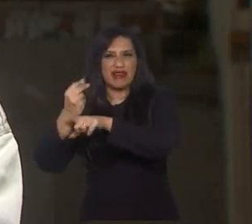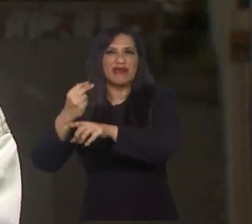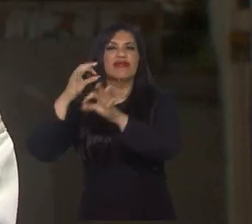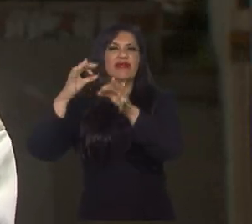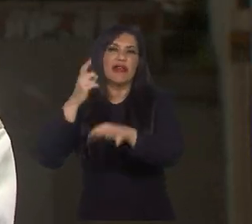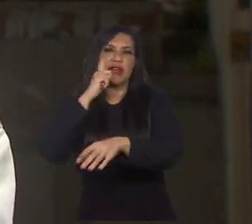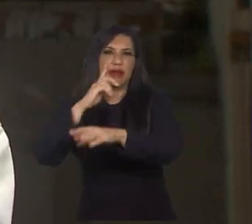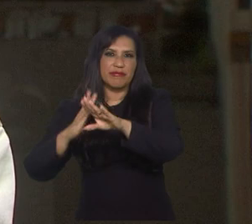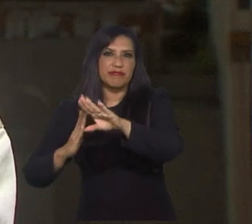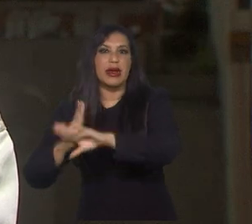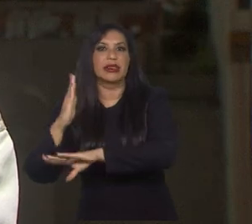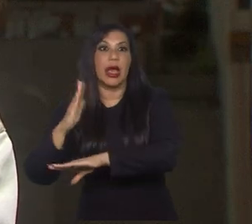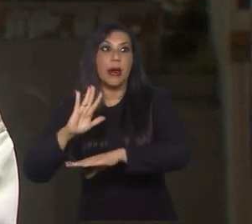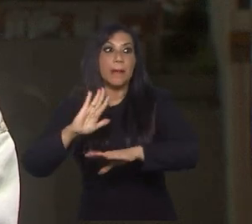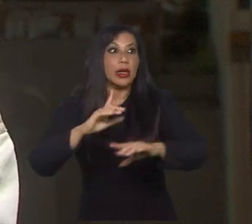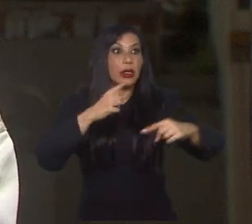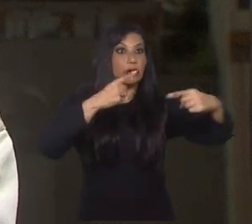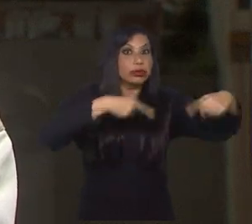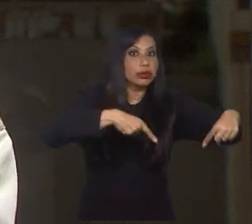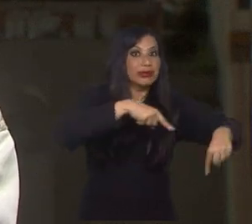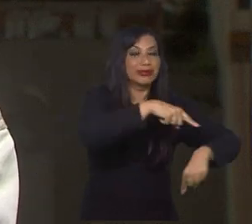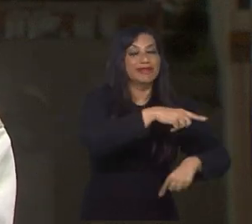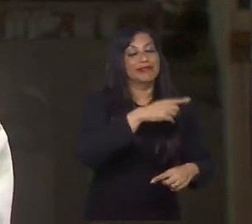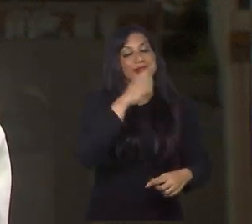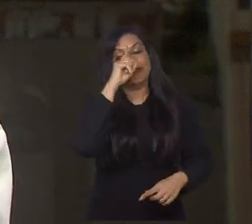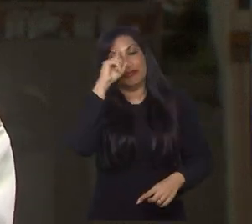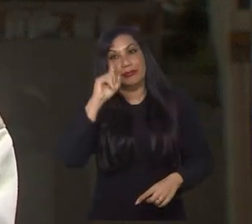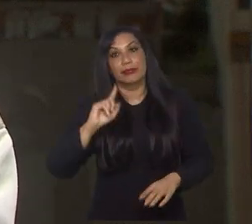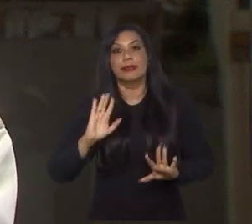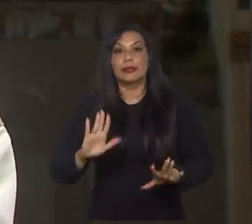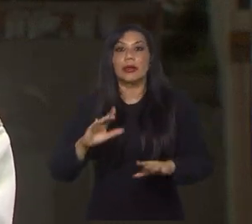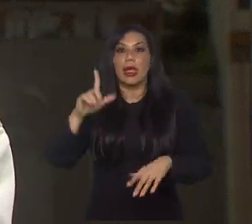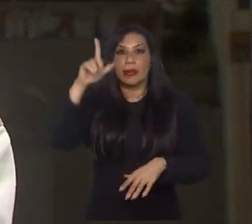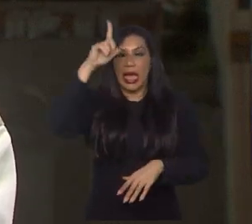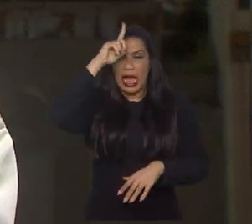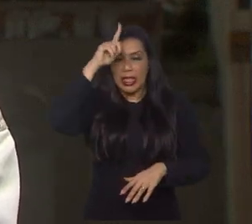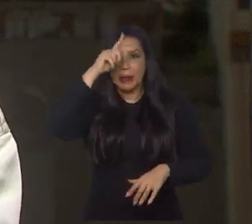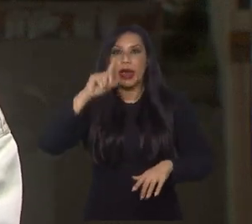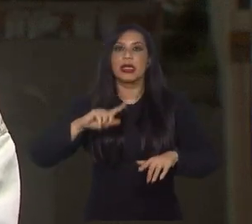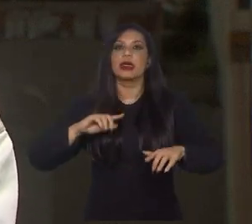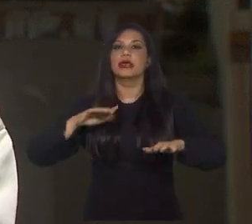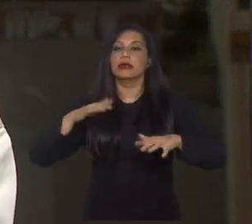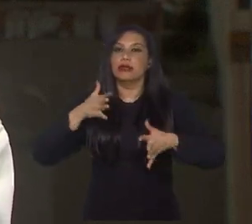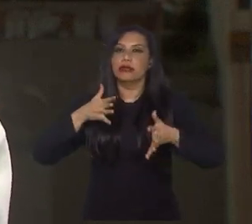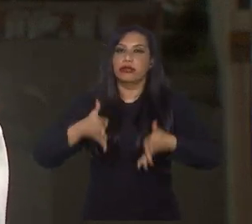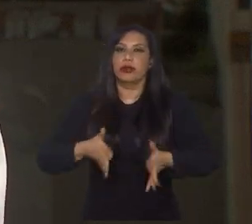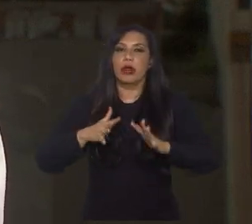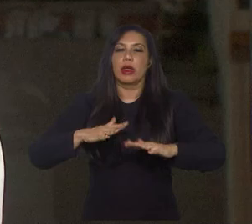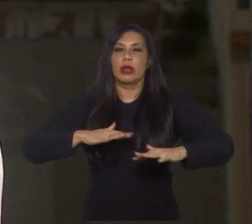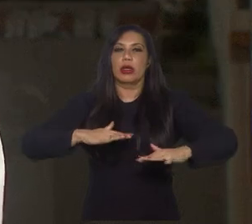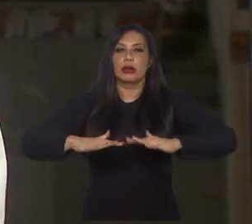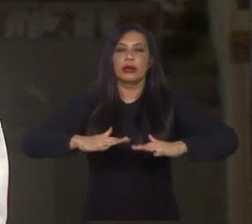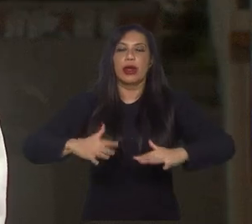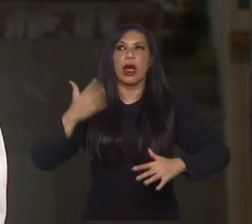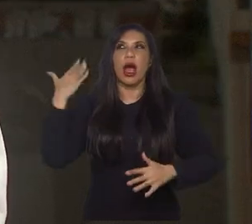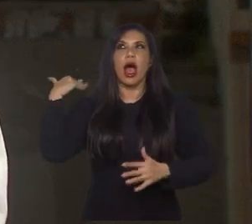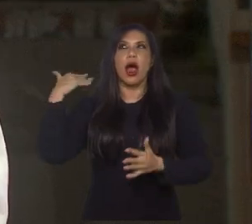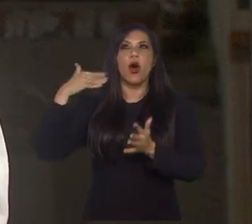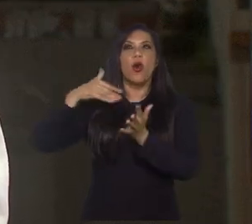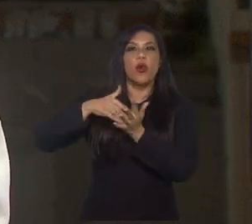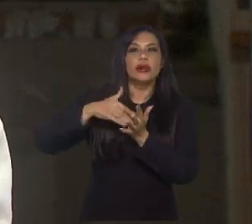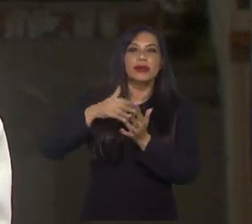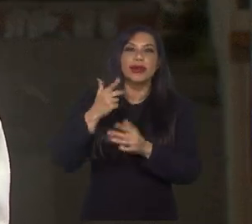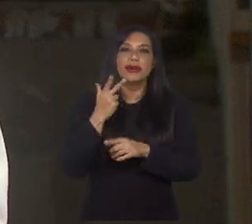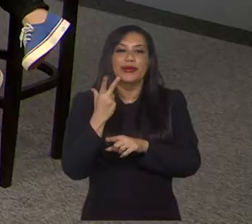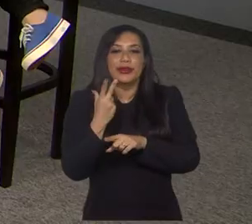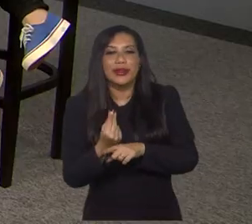foi. Uma Alemanha que fez um ciclo interessante, uma Alemanha que vai vir para beliscar, faz muito tempo que elas não vencem, inclusive a última vitória delas dói um pouco na gente,